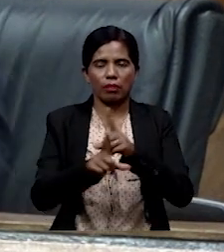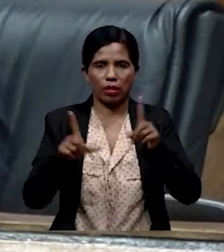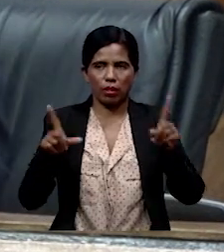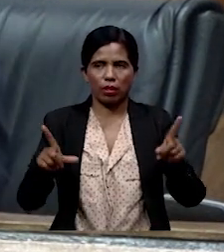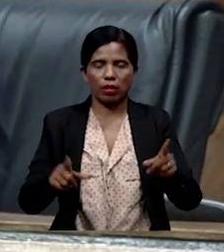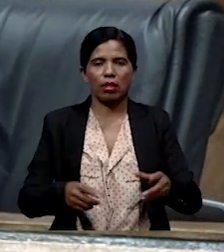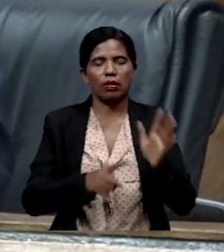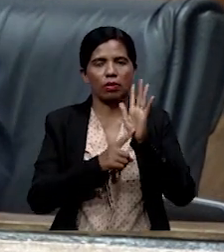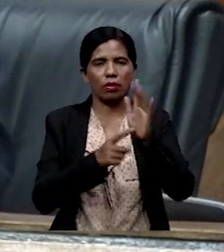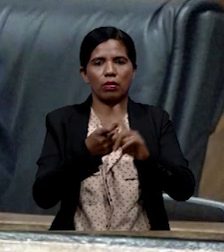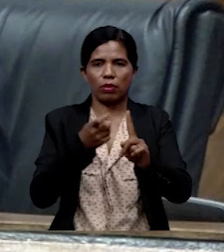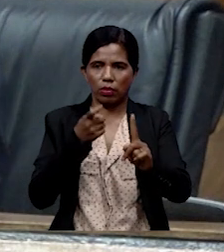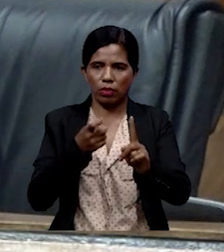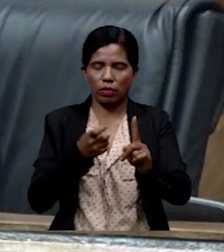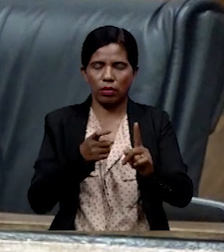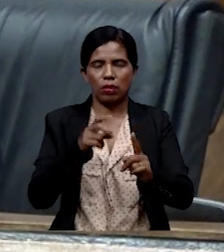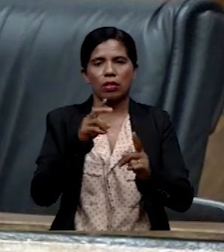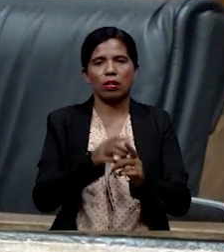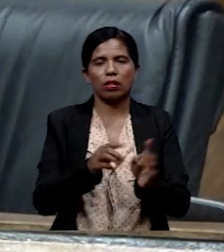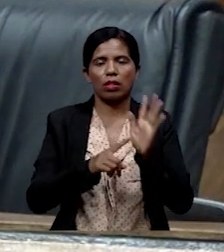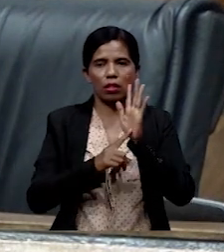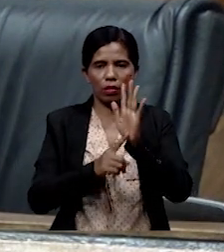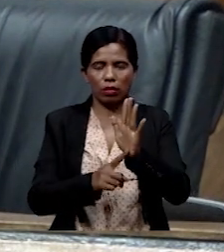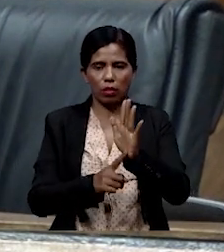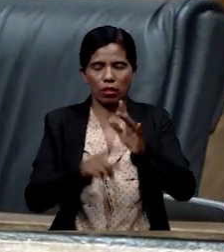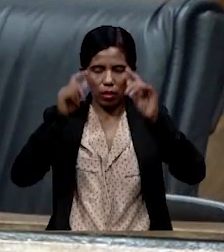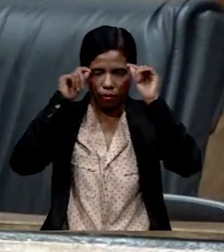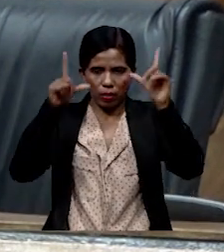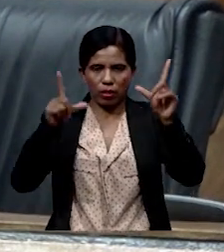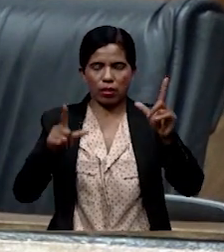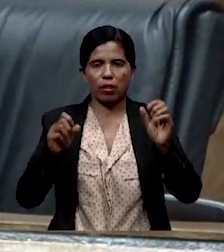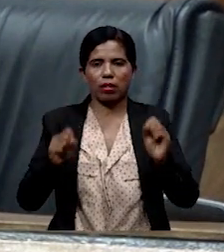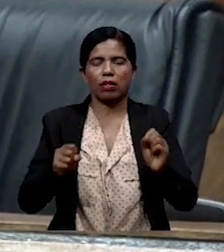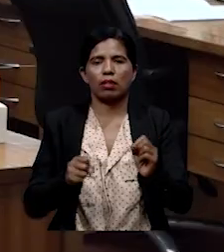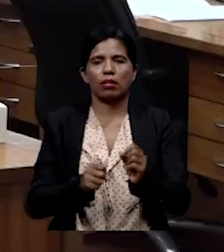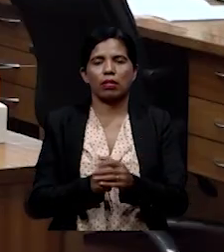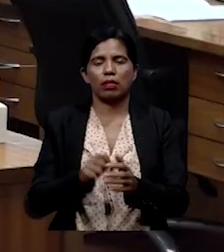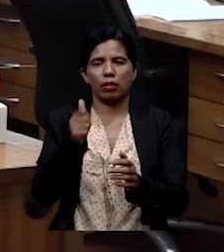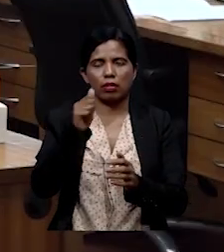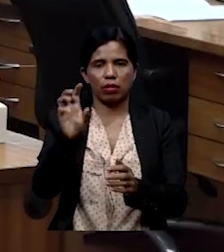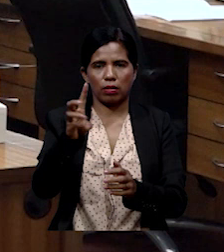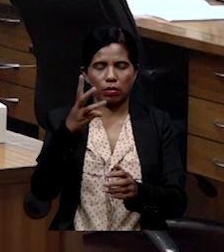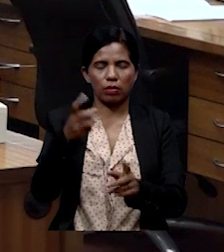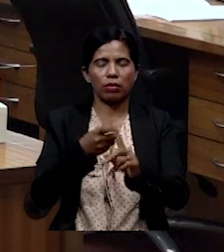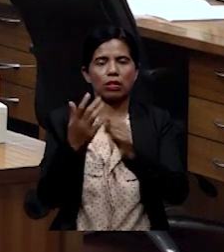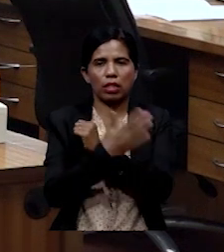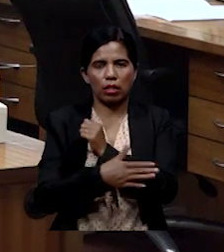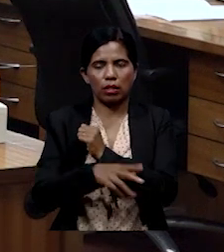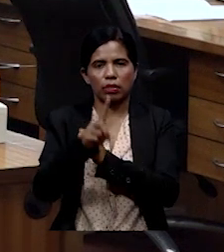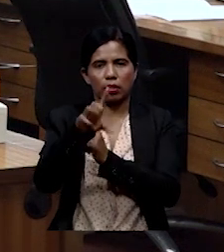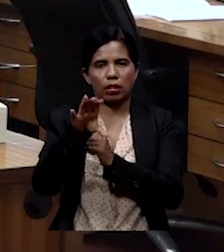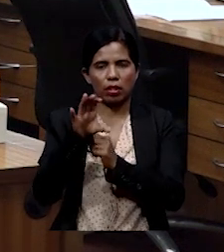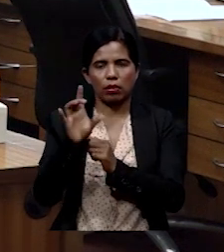neve publica os reportes Without Borders, Hatudo, Timor-Leste ocupa a posição 17º, Rusinação Atos Ida,